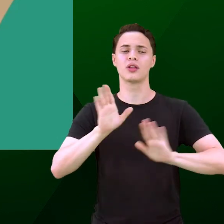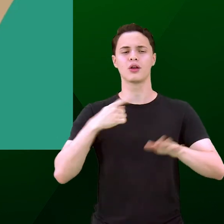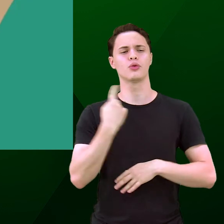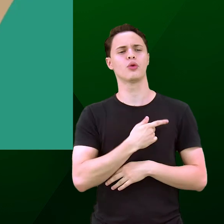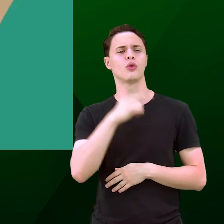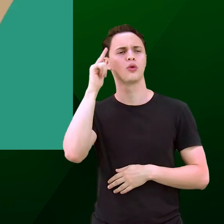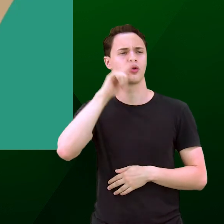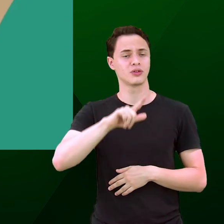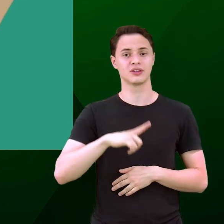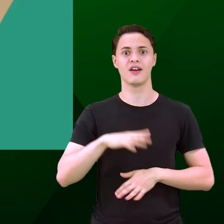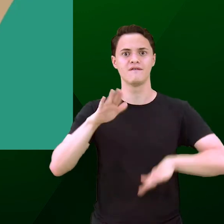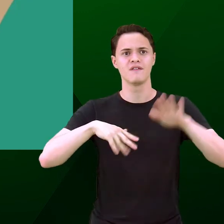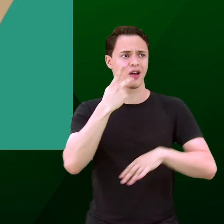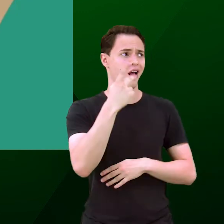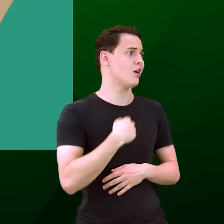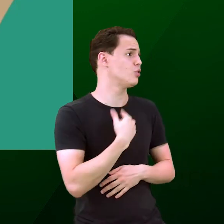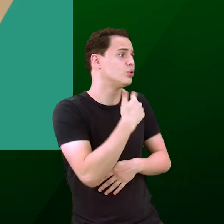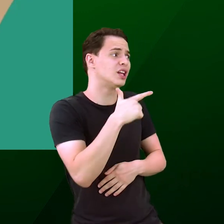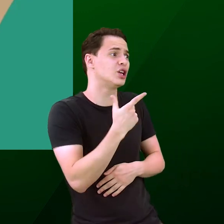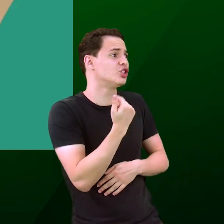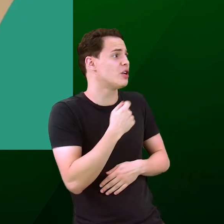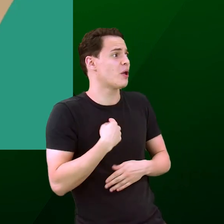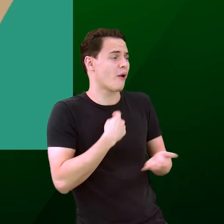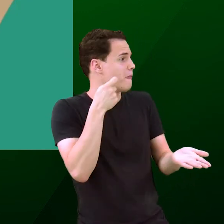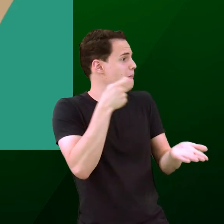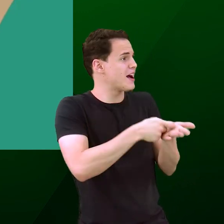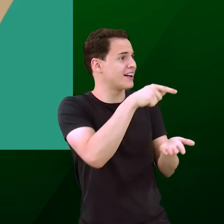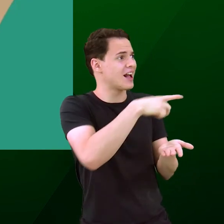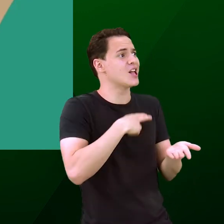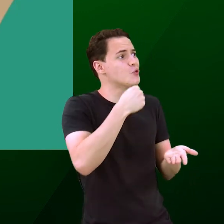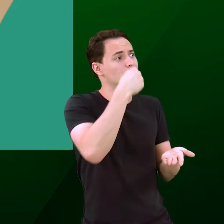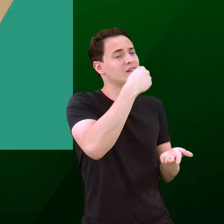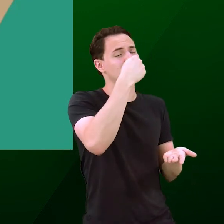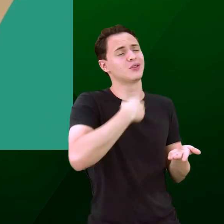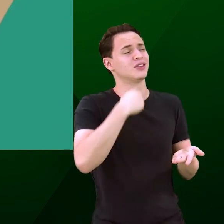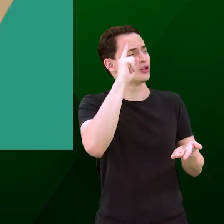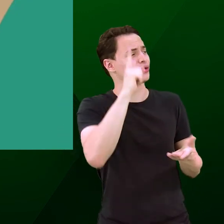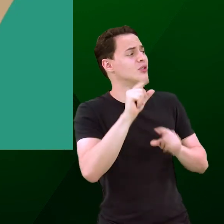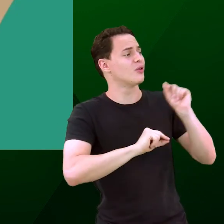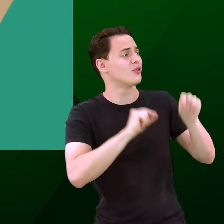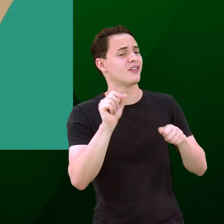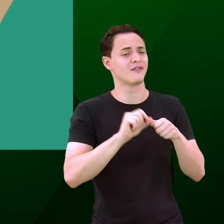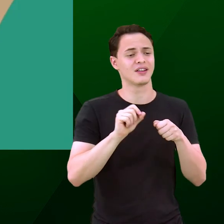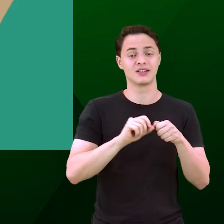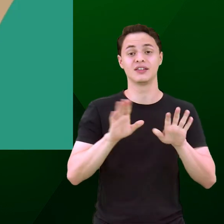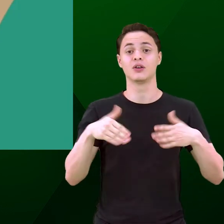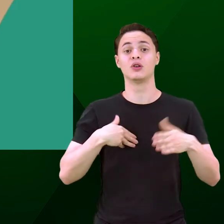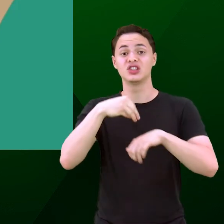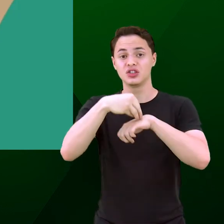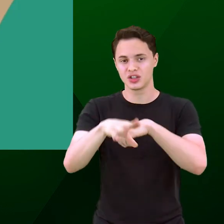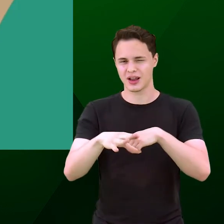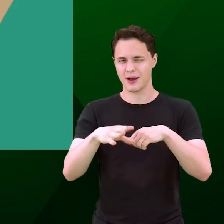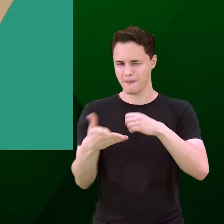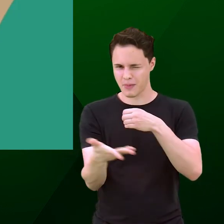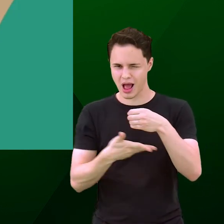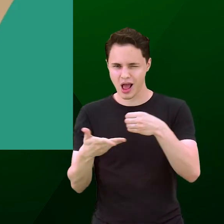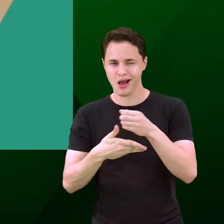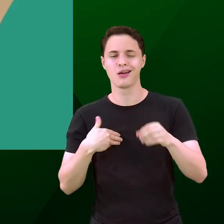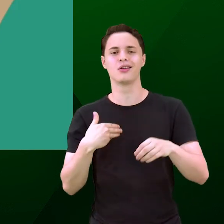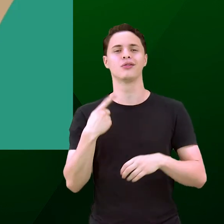onde vocês podem, né, até onde está ao alcance de vocês, tá? Não subestime o corpo de vocês.